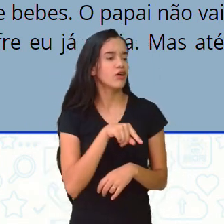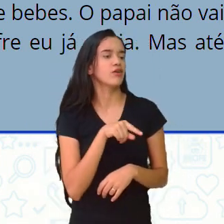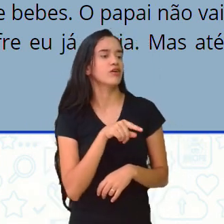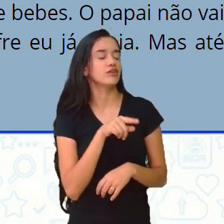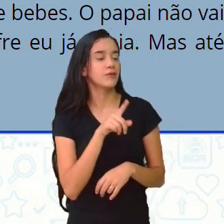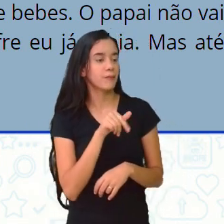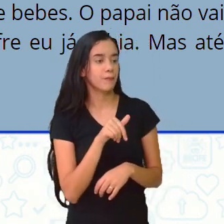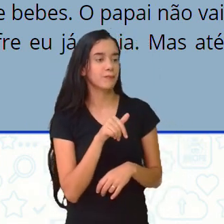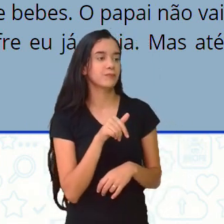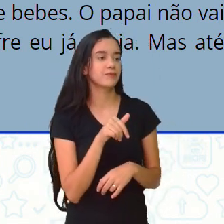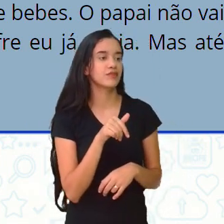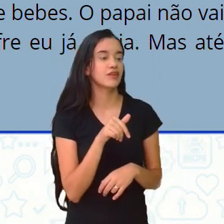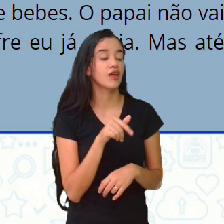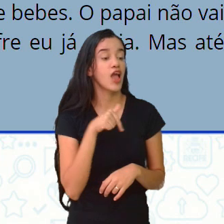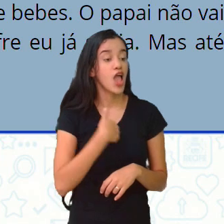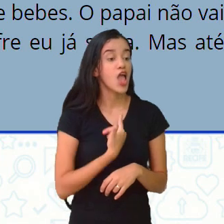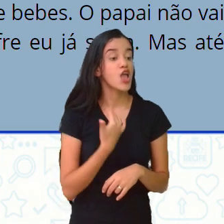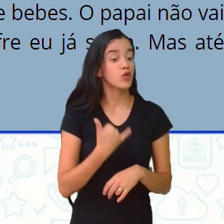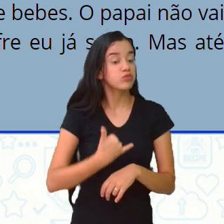já... vou